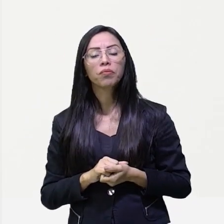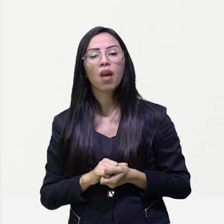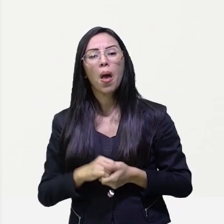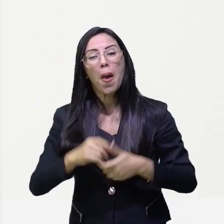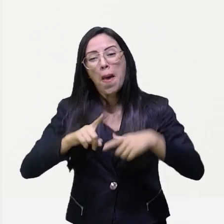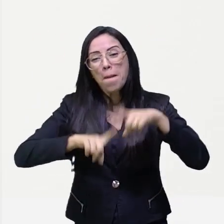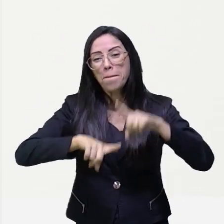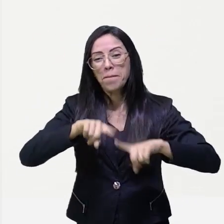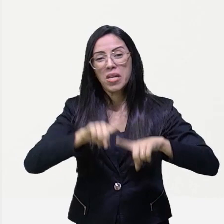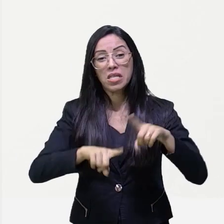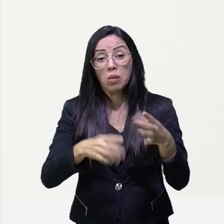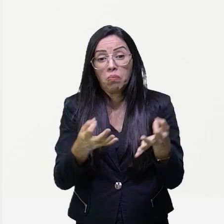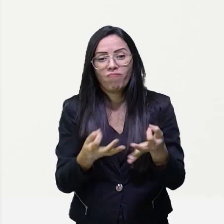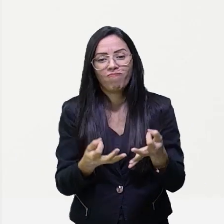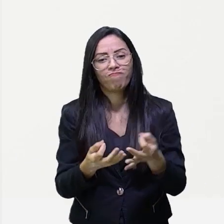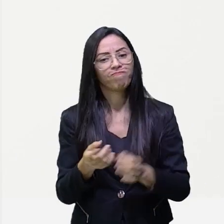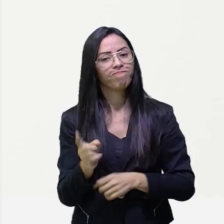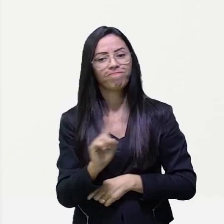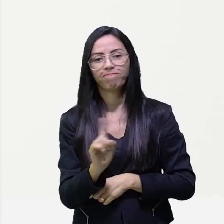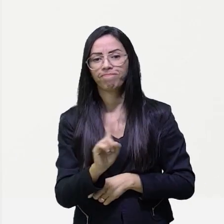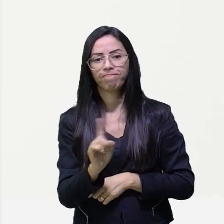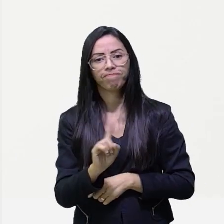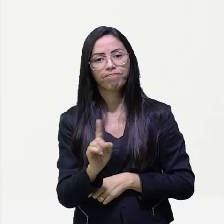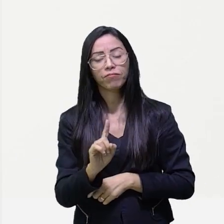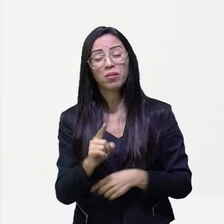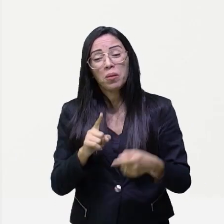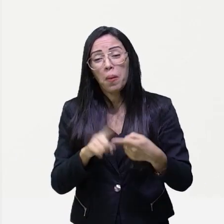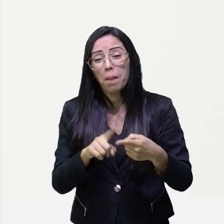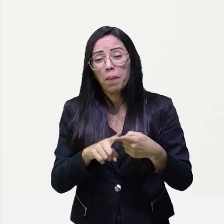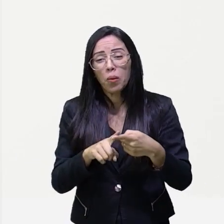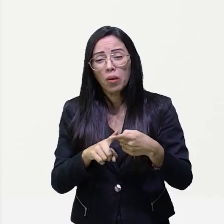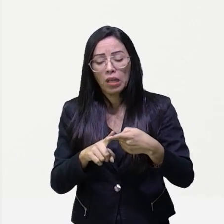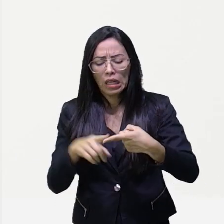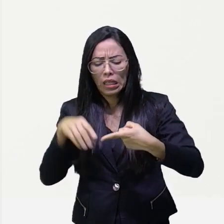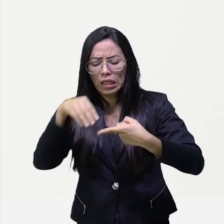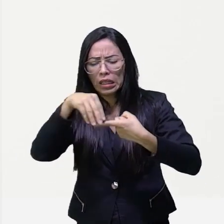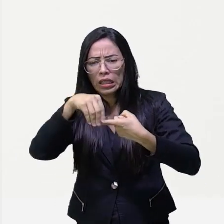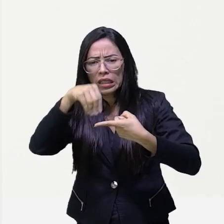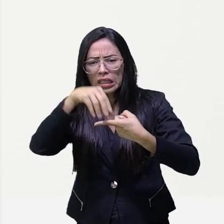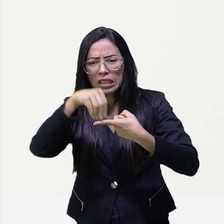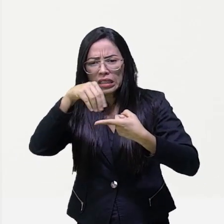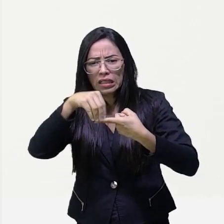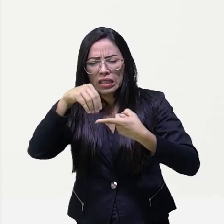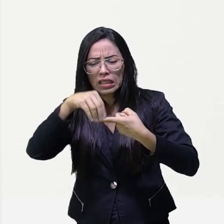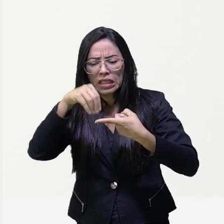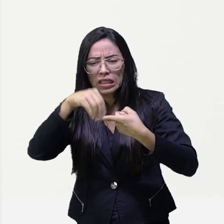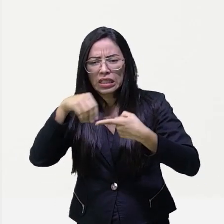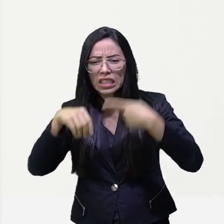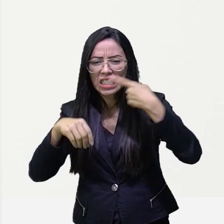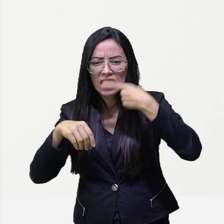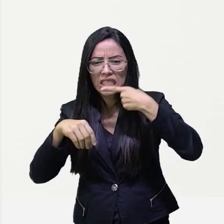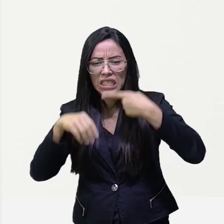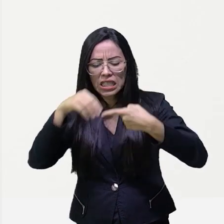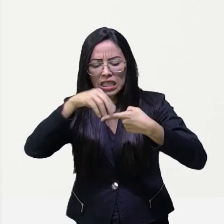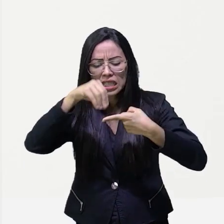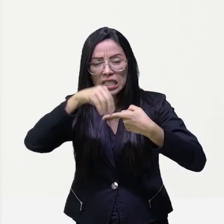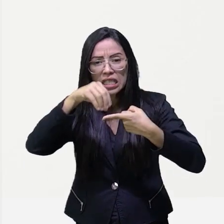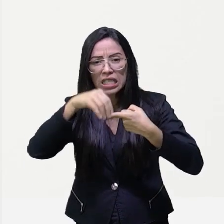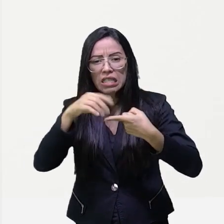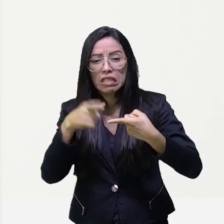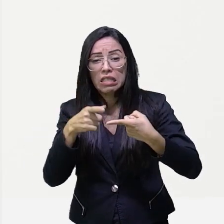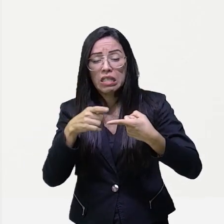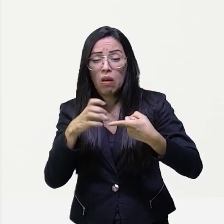o material ideal, pois juntavam umidade e criavam